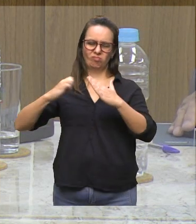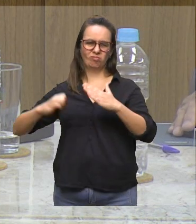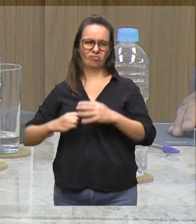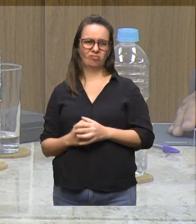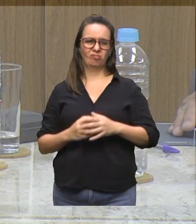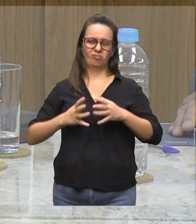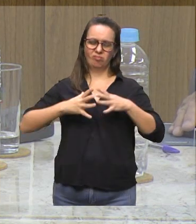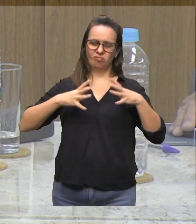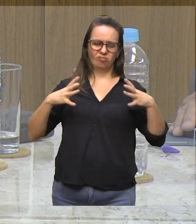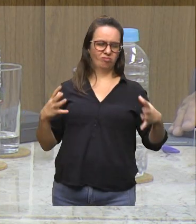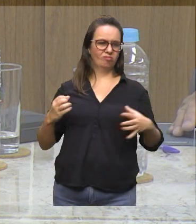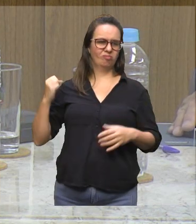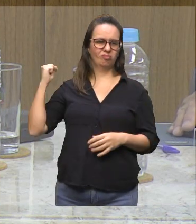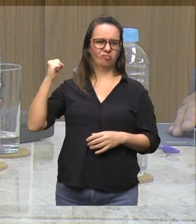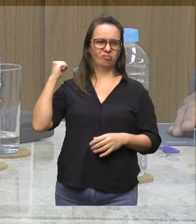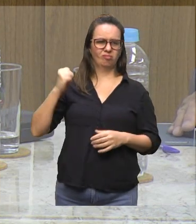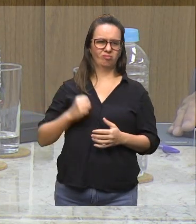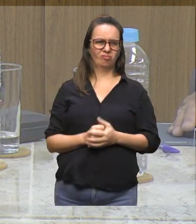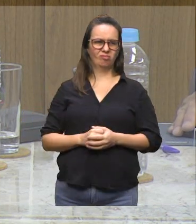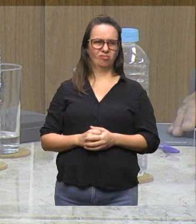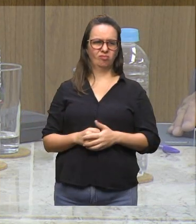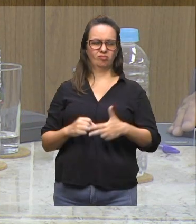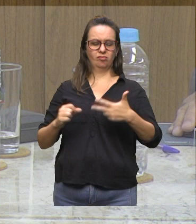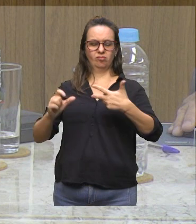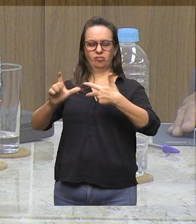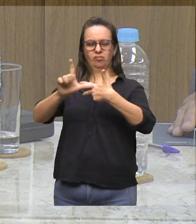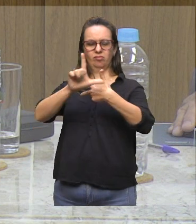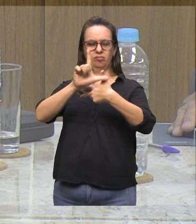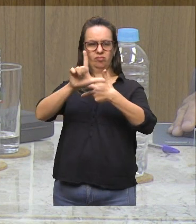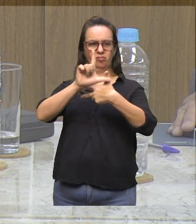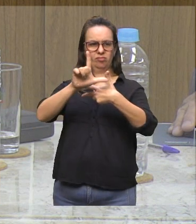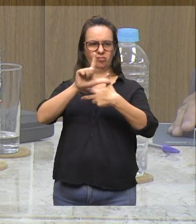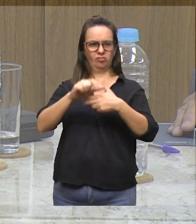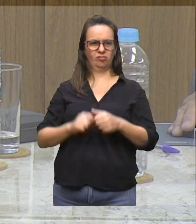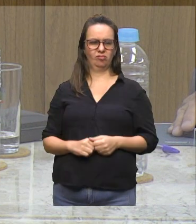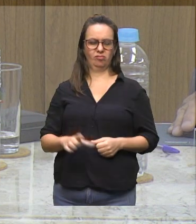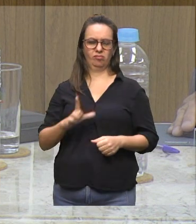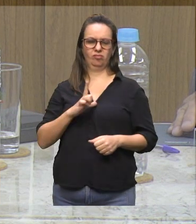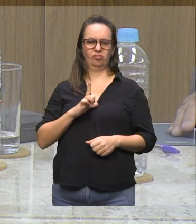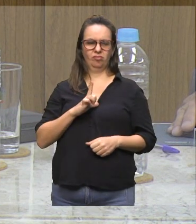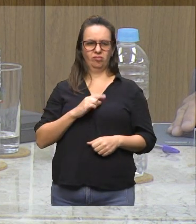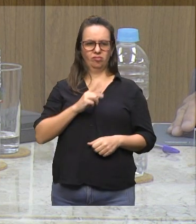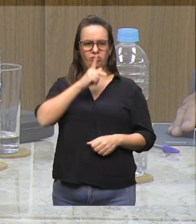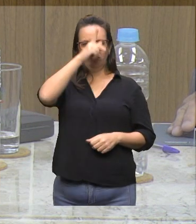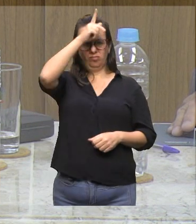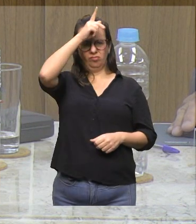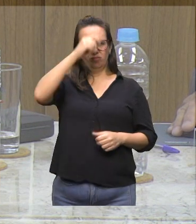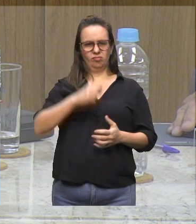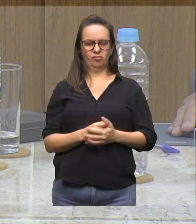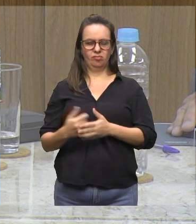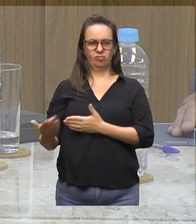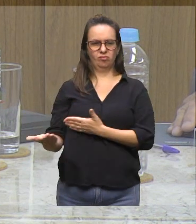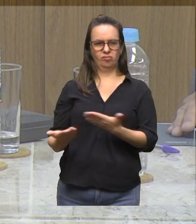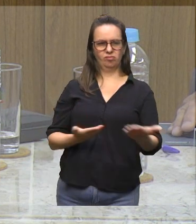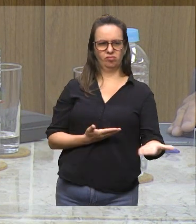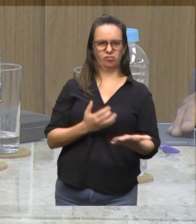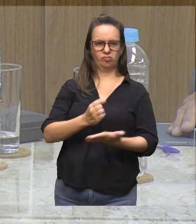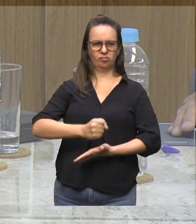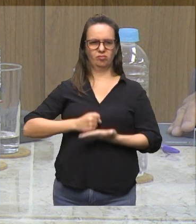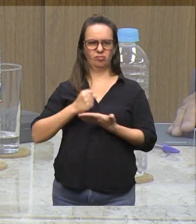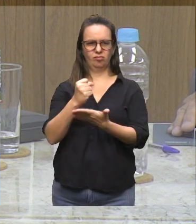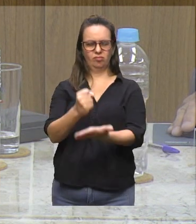vez mais o Poder Legislativo se fortalece e pode aí oferecer aí uma